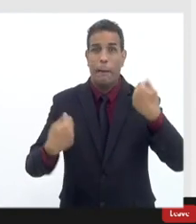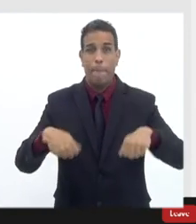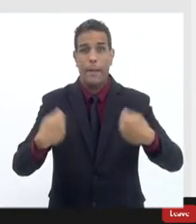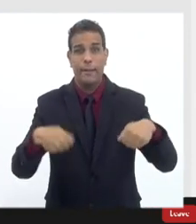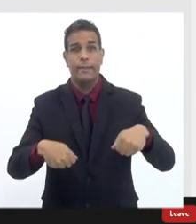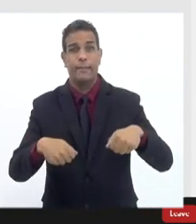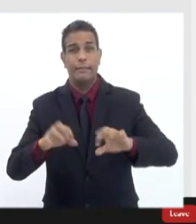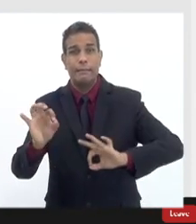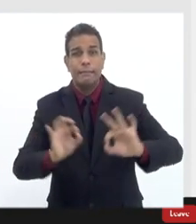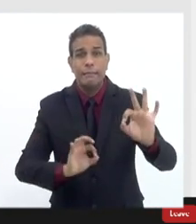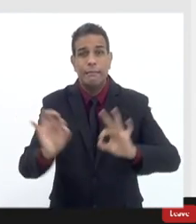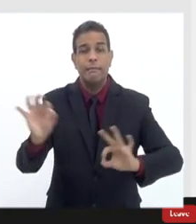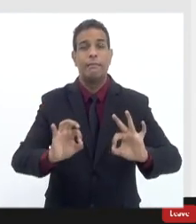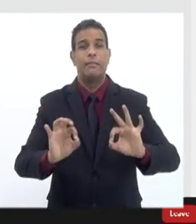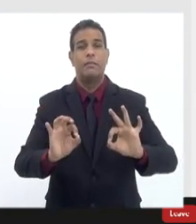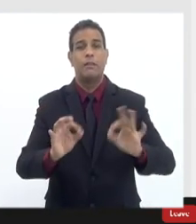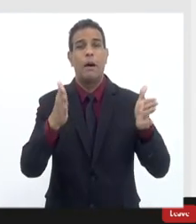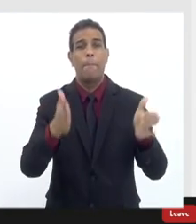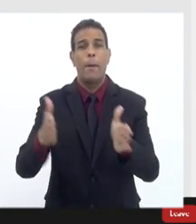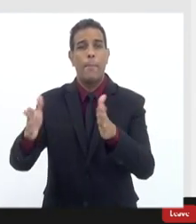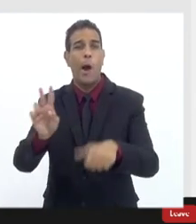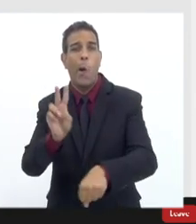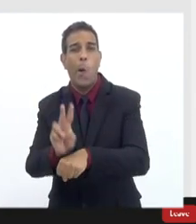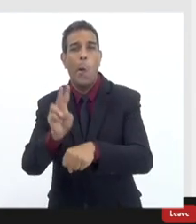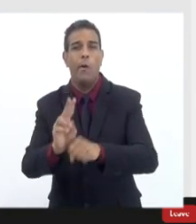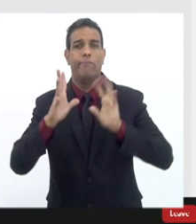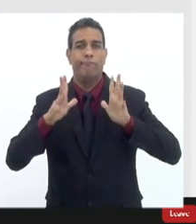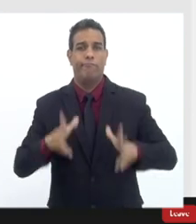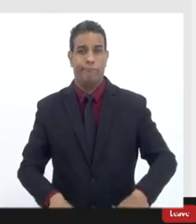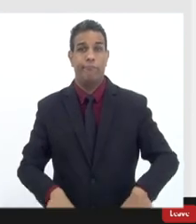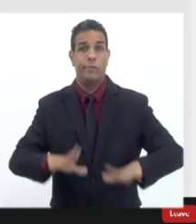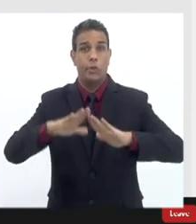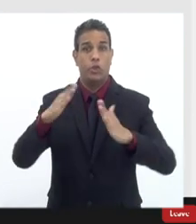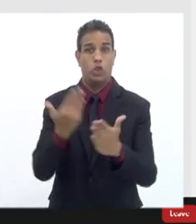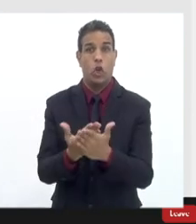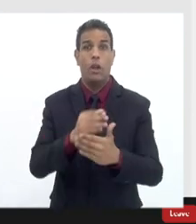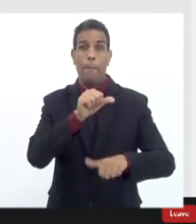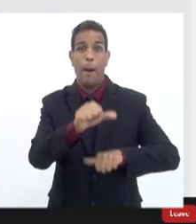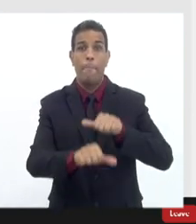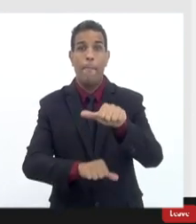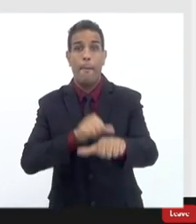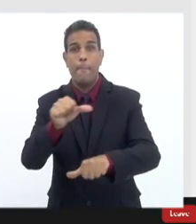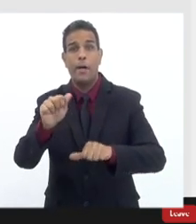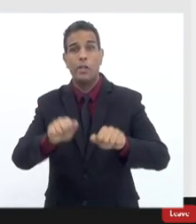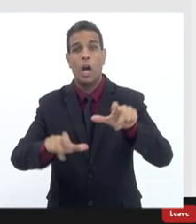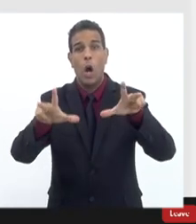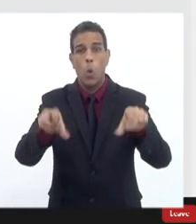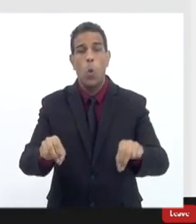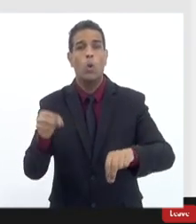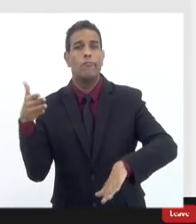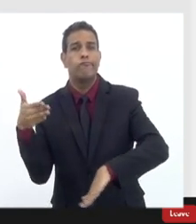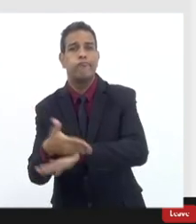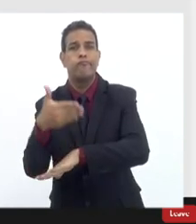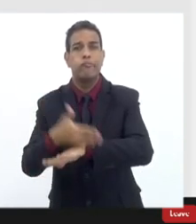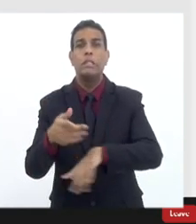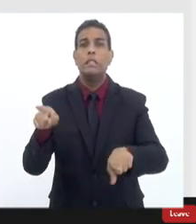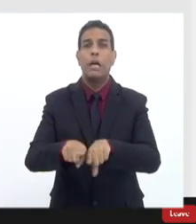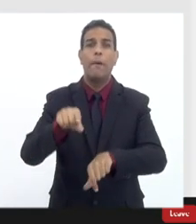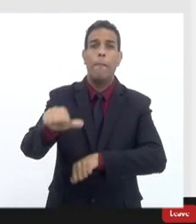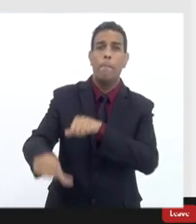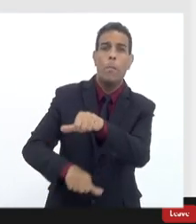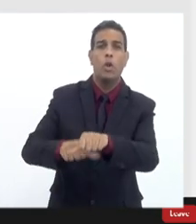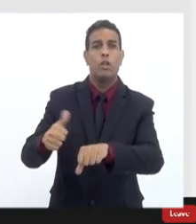necessidades em termos de infraestrutura, higienização, porque a escola tem uma troca permanente de estudantes ao longo do dia e profissionais